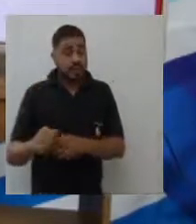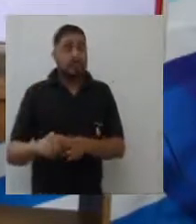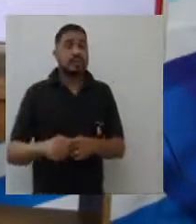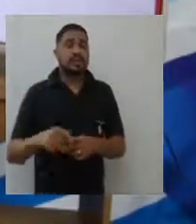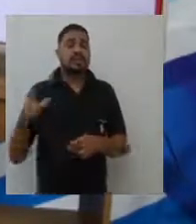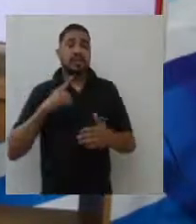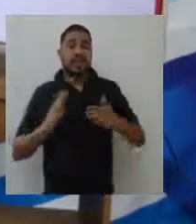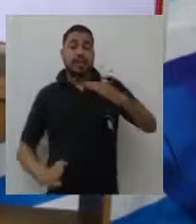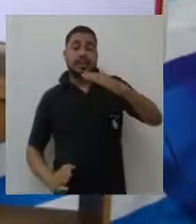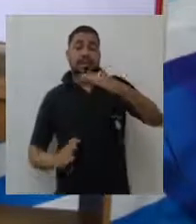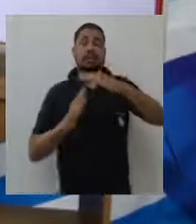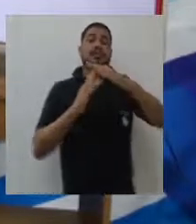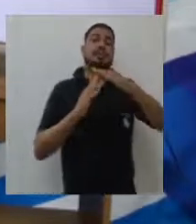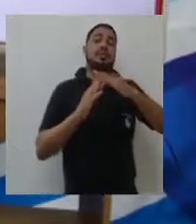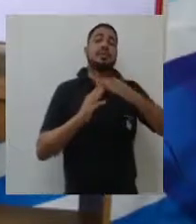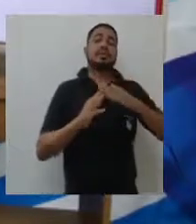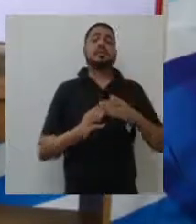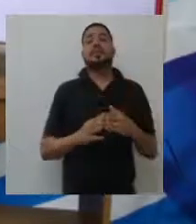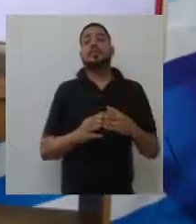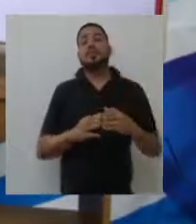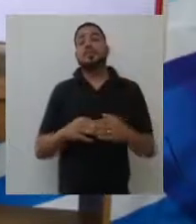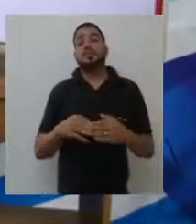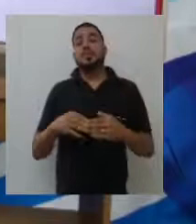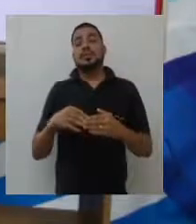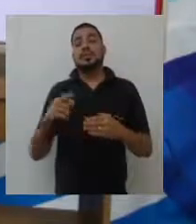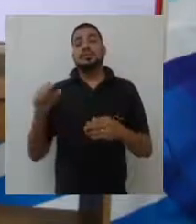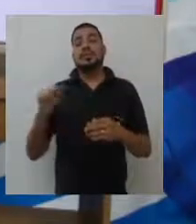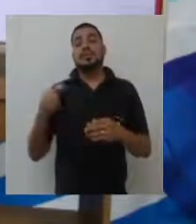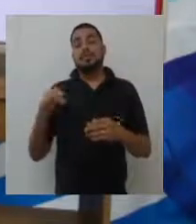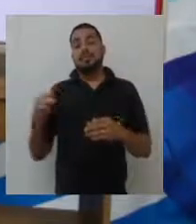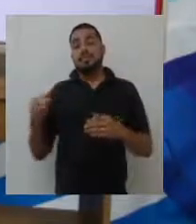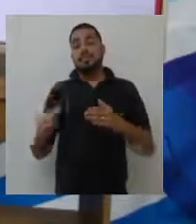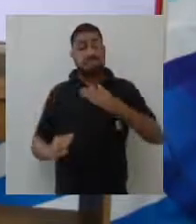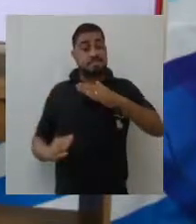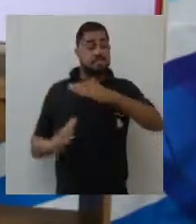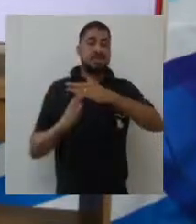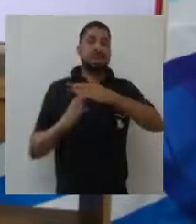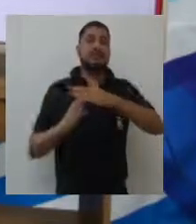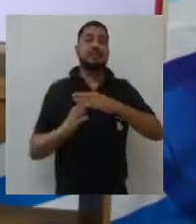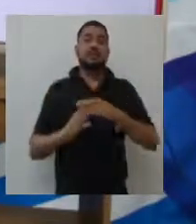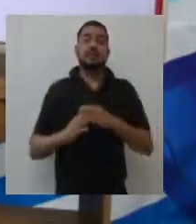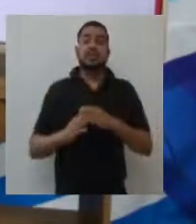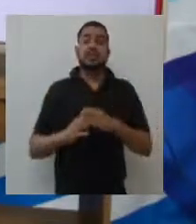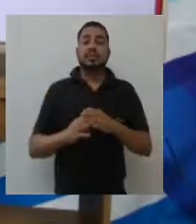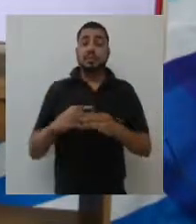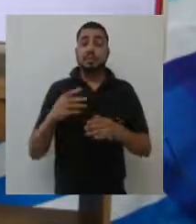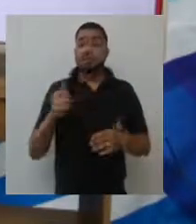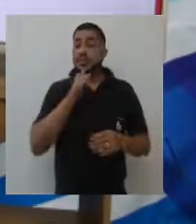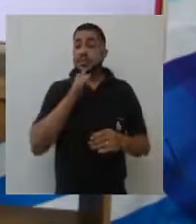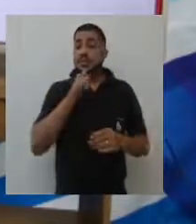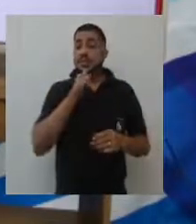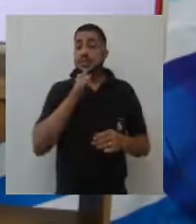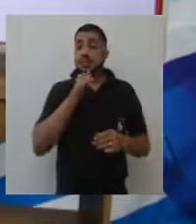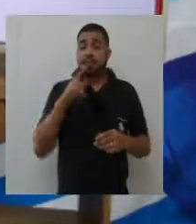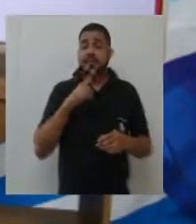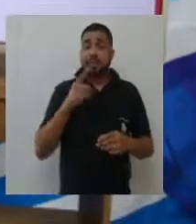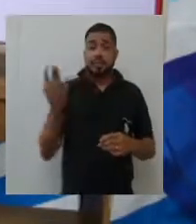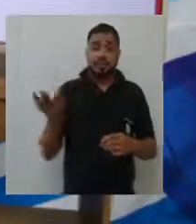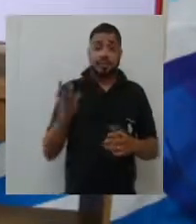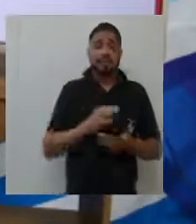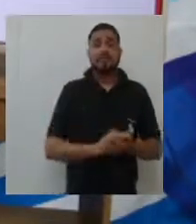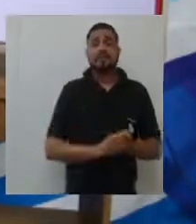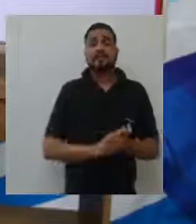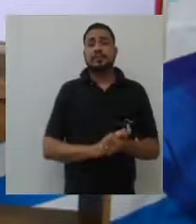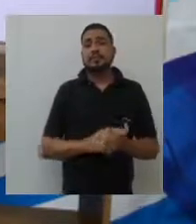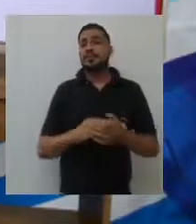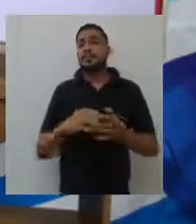quando atinge a sua saturação, quando atinge a sua solubilidade máxima, ok? No nosso exemplo que está no caso aqui, eu